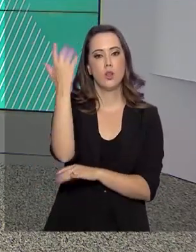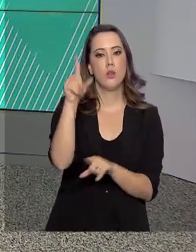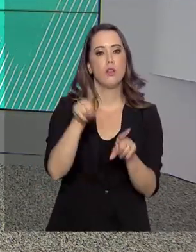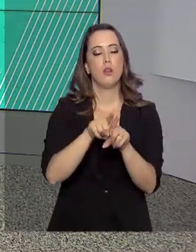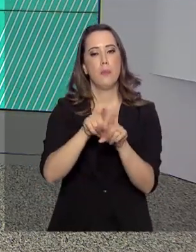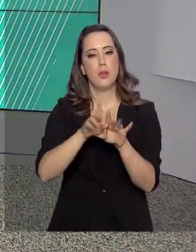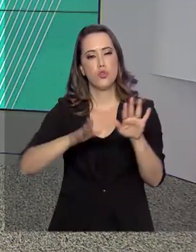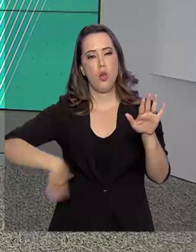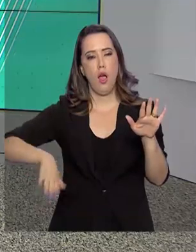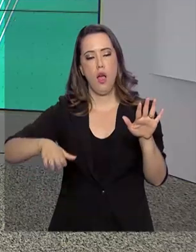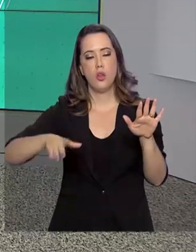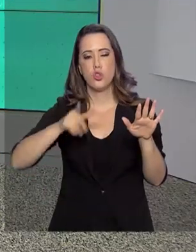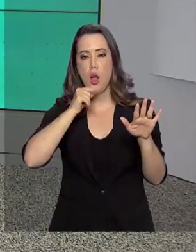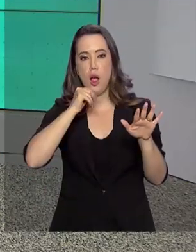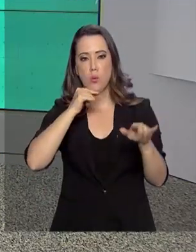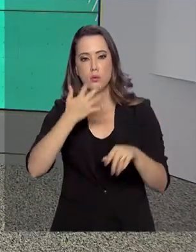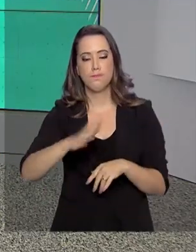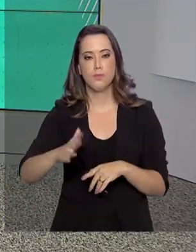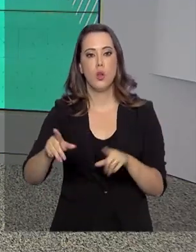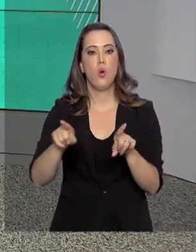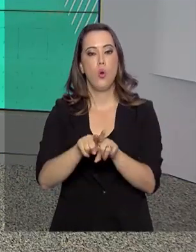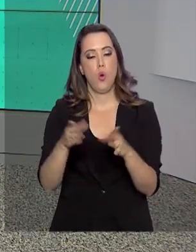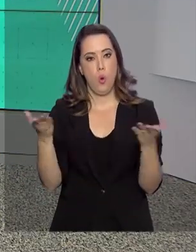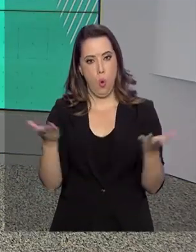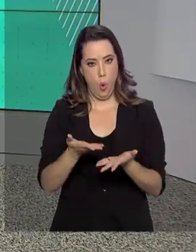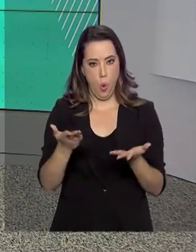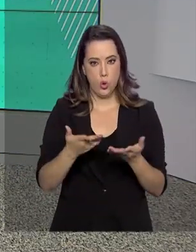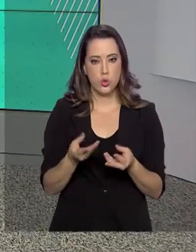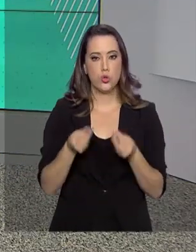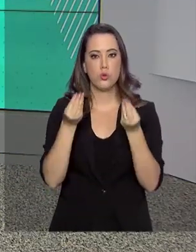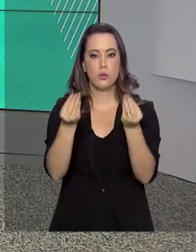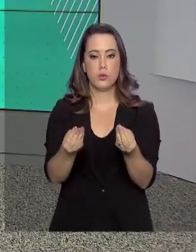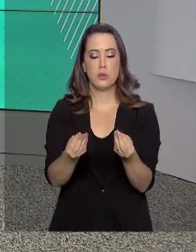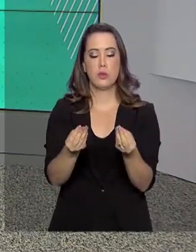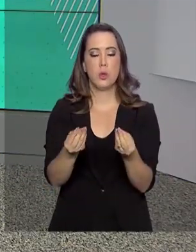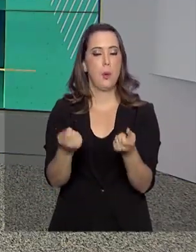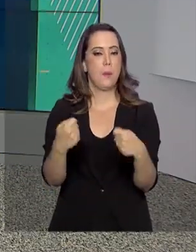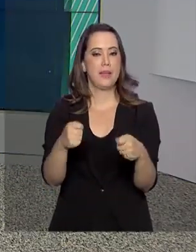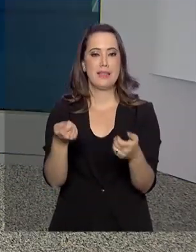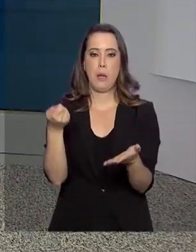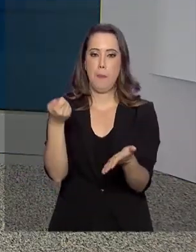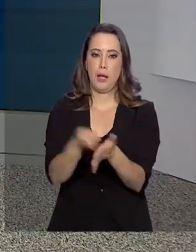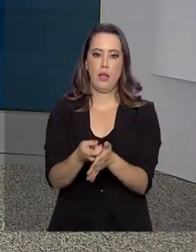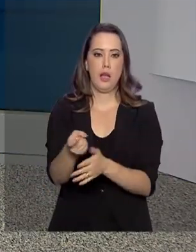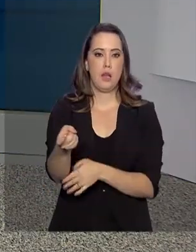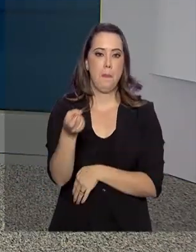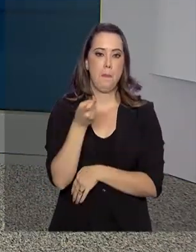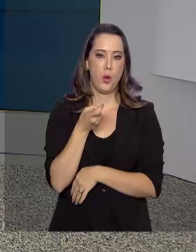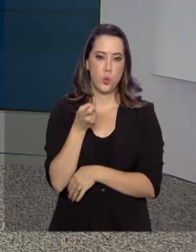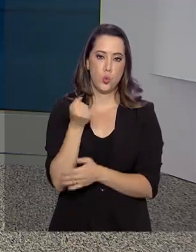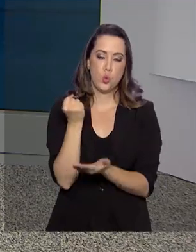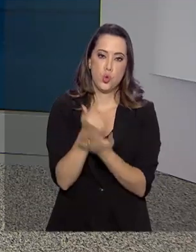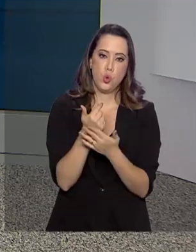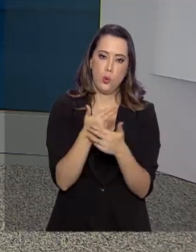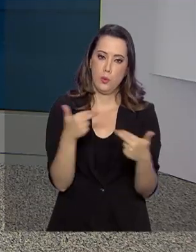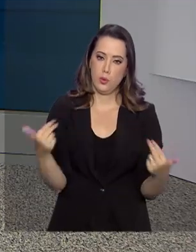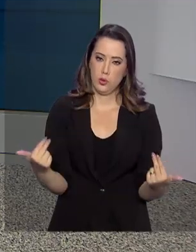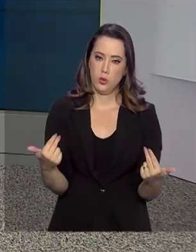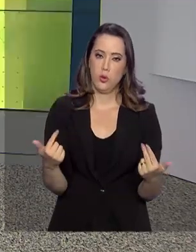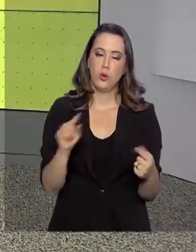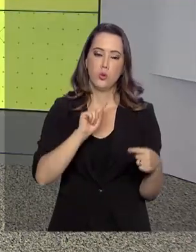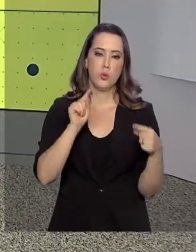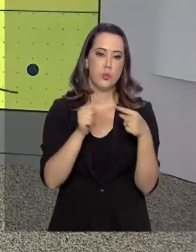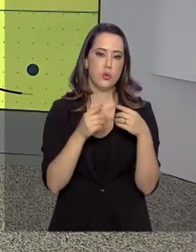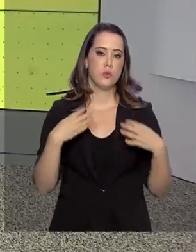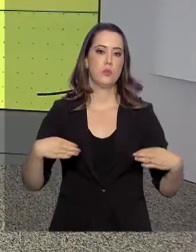aquáticos no brasil ganharam hoje isenção permanente de imposto de importação de equipamentos a medida segundo o ministério do turismo